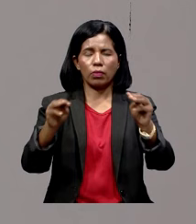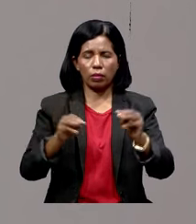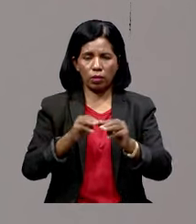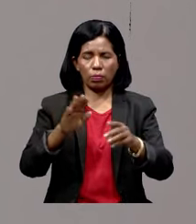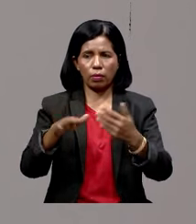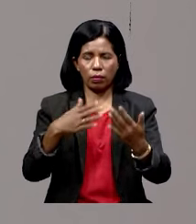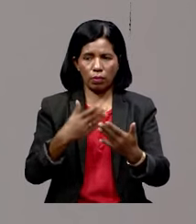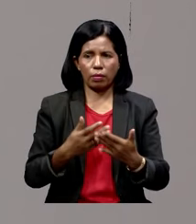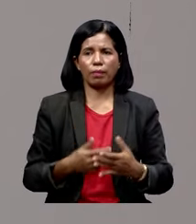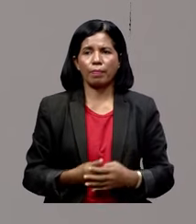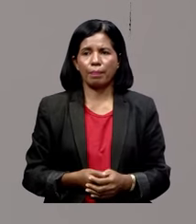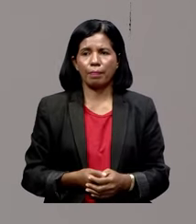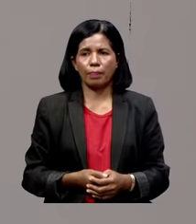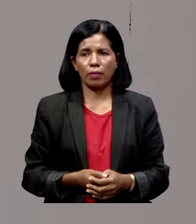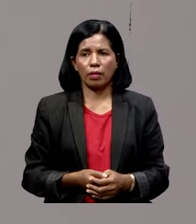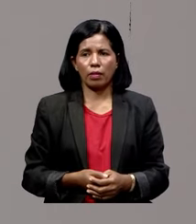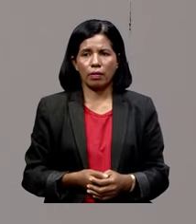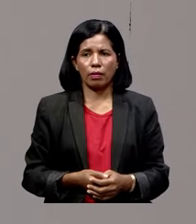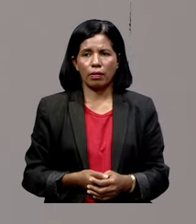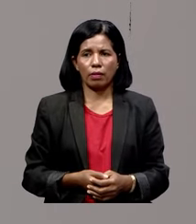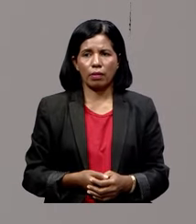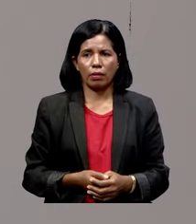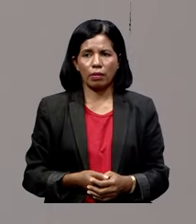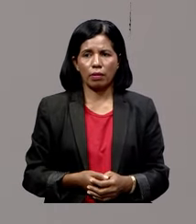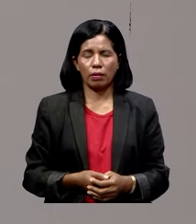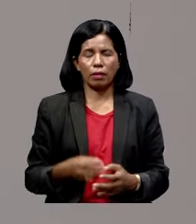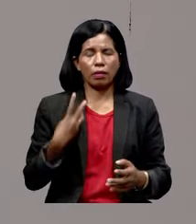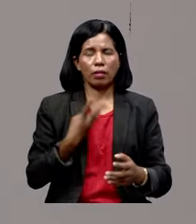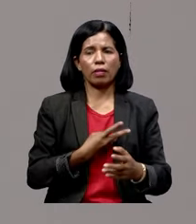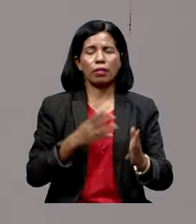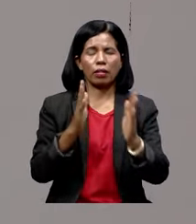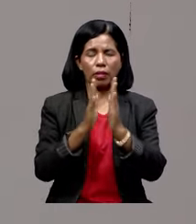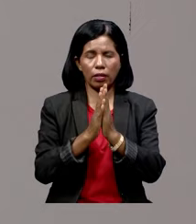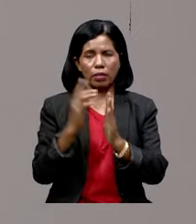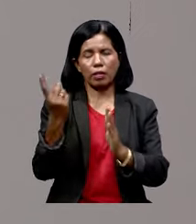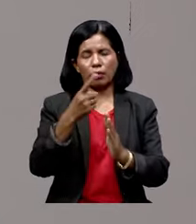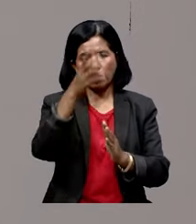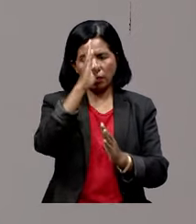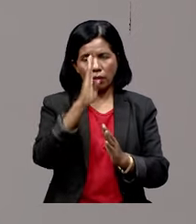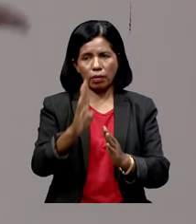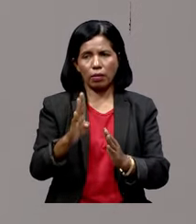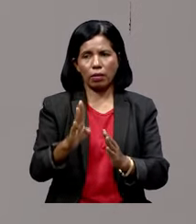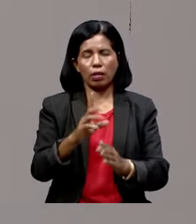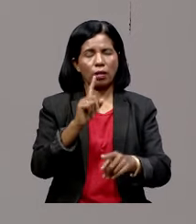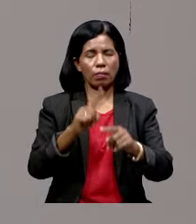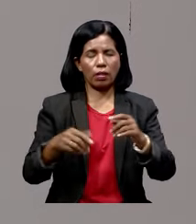tudo. É tudo. E te reza na Fátima de Mamaroma, que na Bela acontece uma